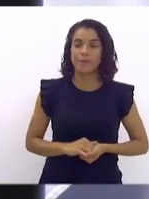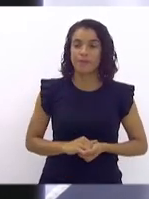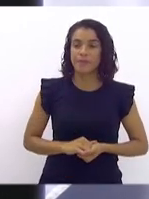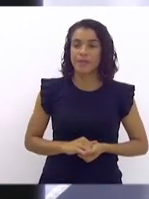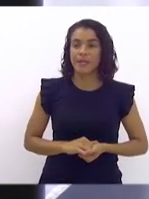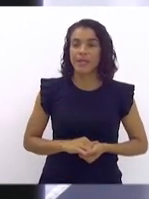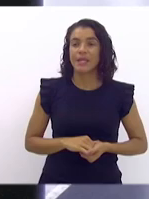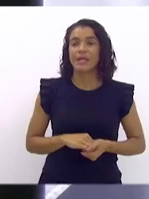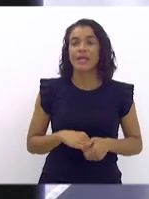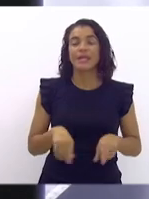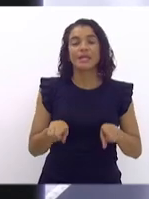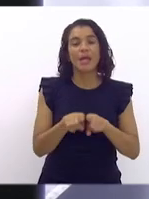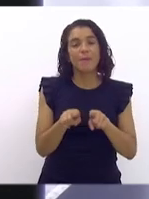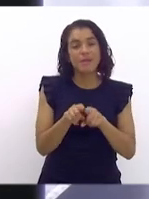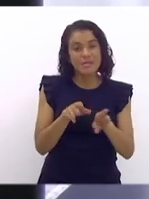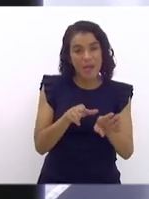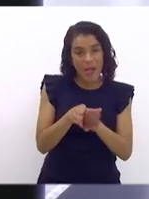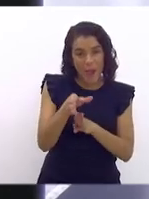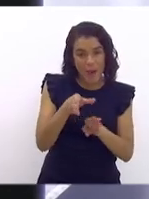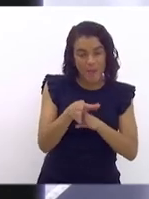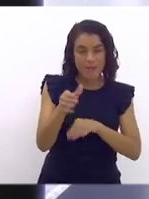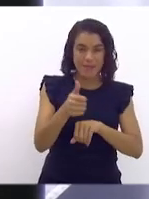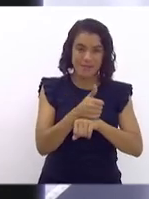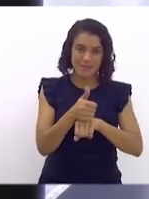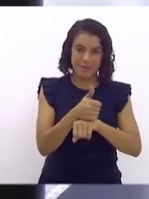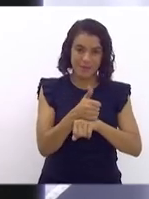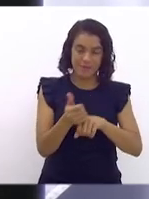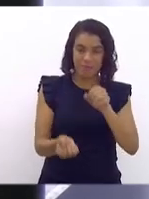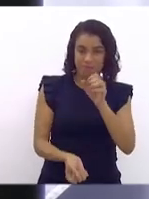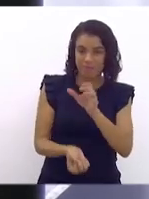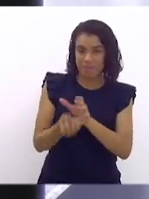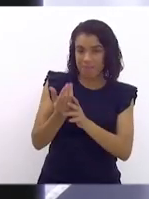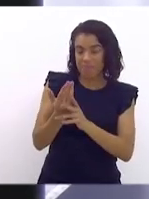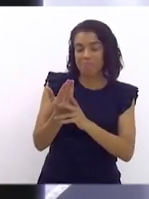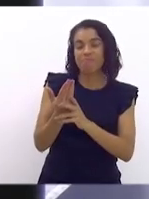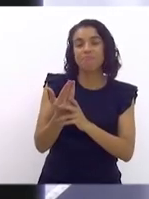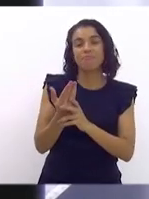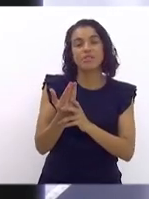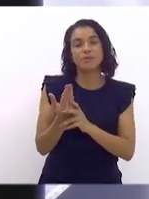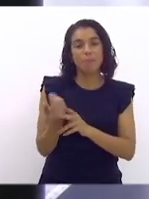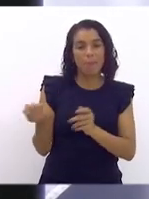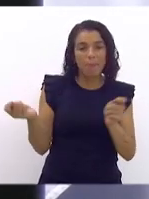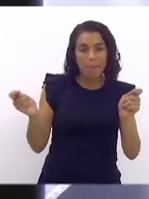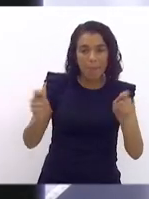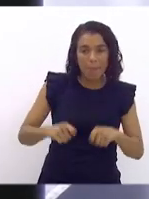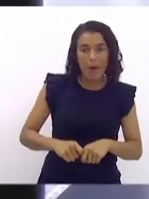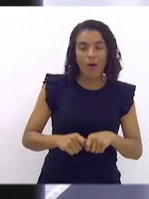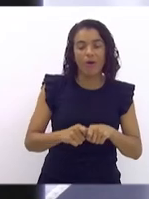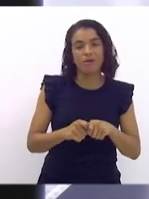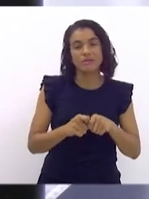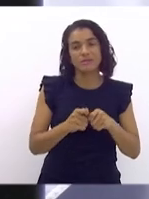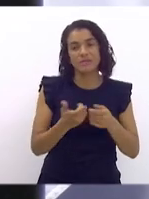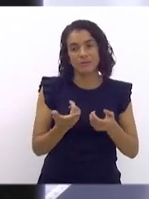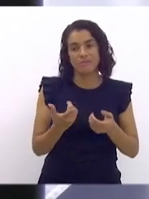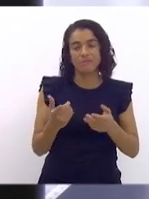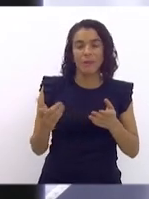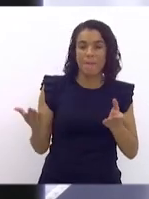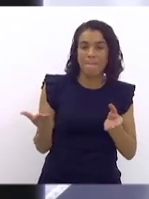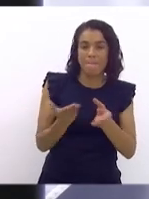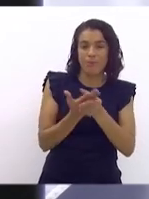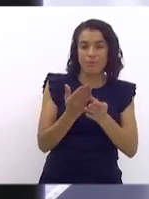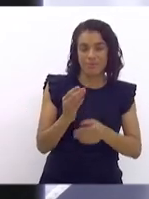essas duas notas técnicas que foram produzidas para que a gente possa colocar nos anais da CPI esses